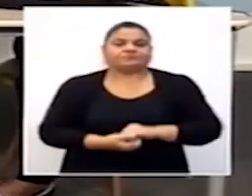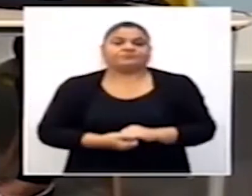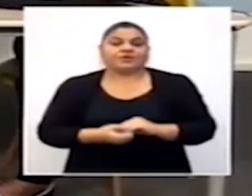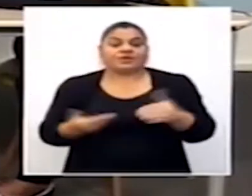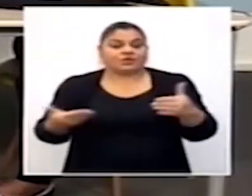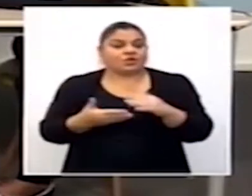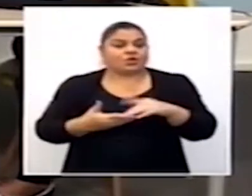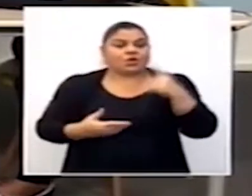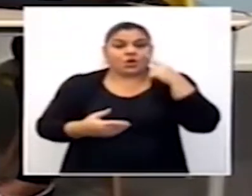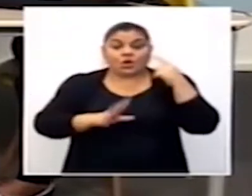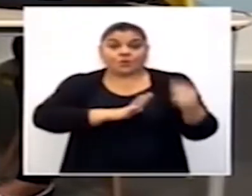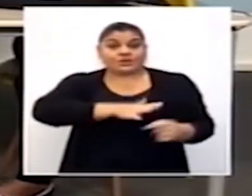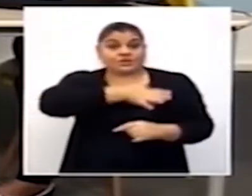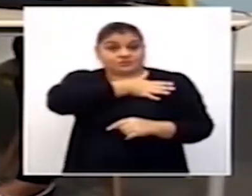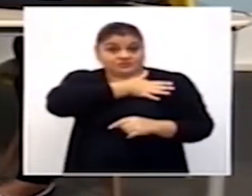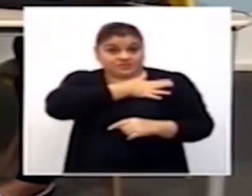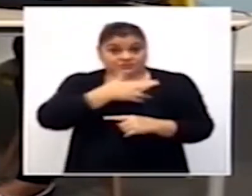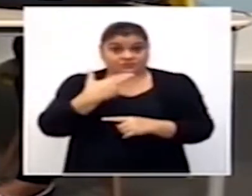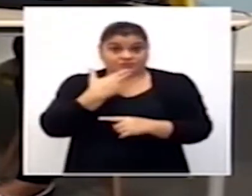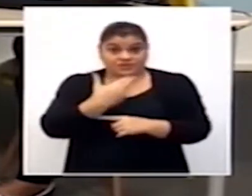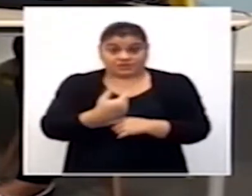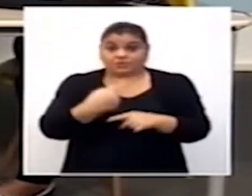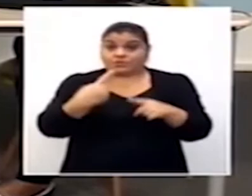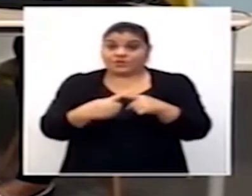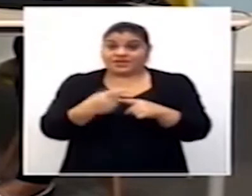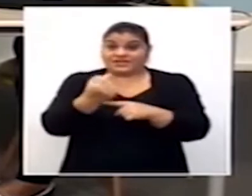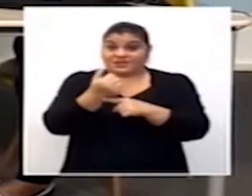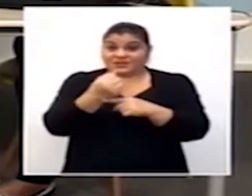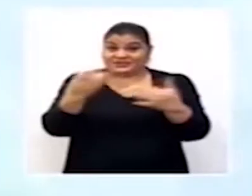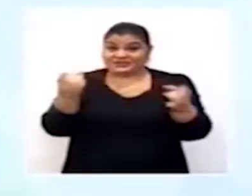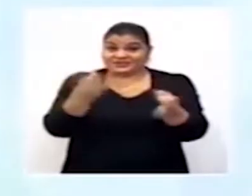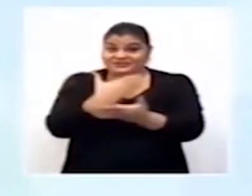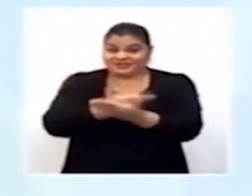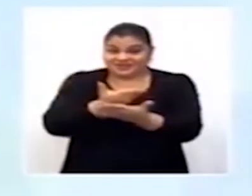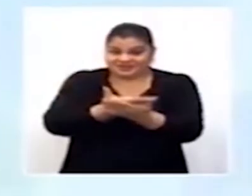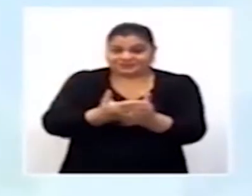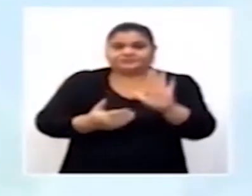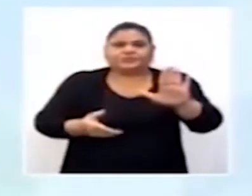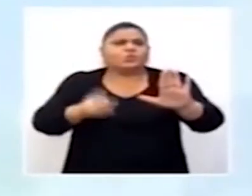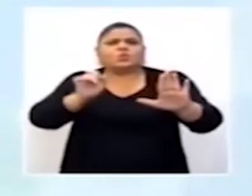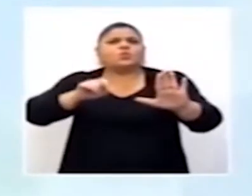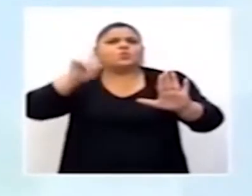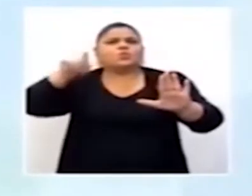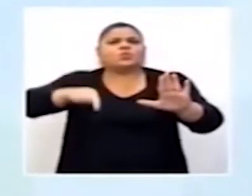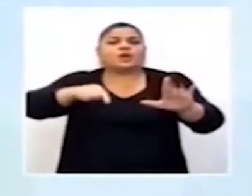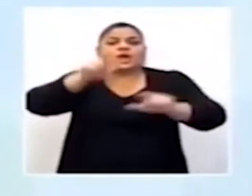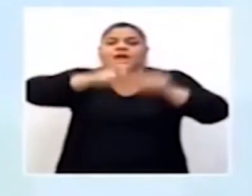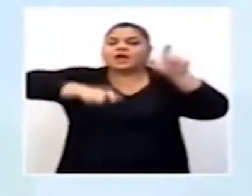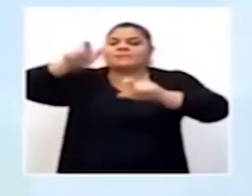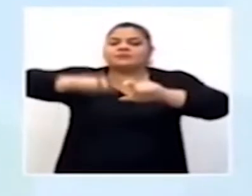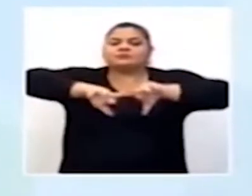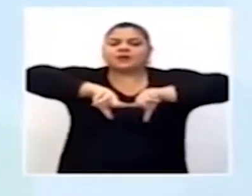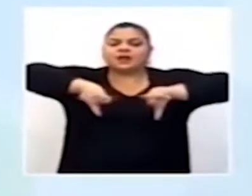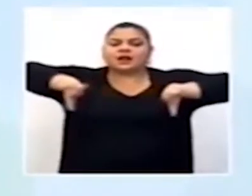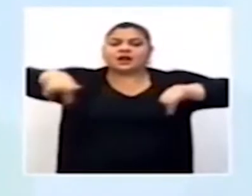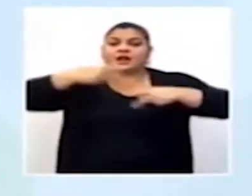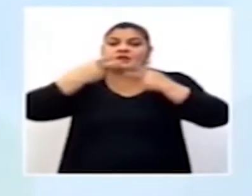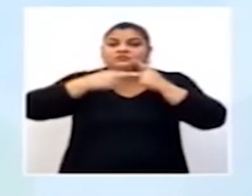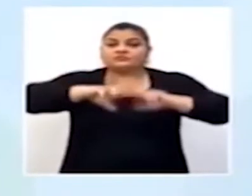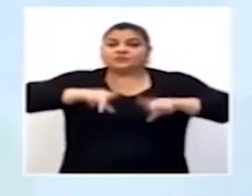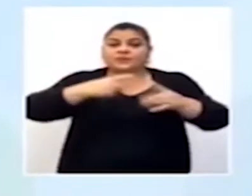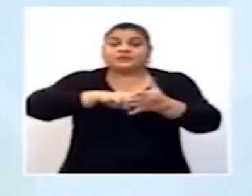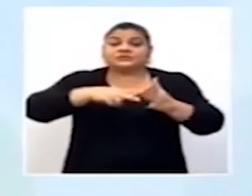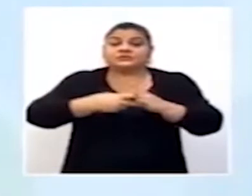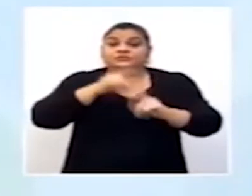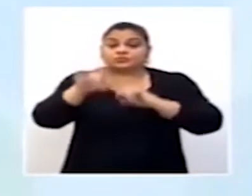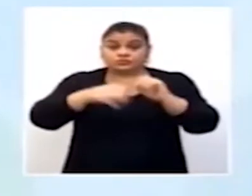e não usar o preconceito linguístico tá porque ela sala está acabando infelizmente Então o que é as pessoas falam de maneiras diferentes mas